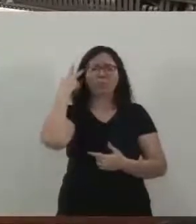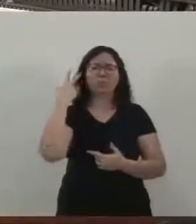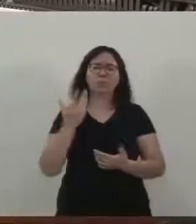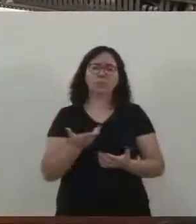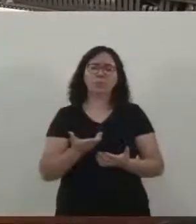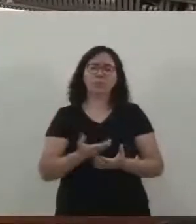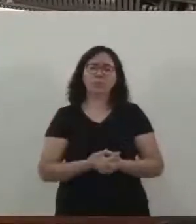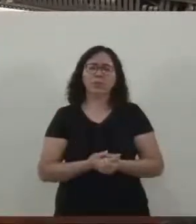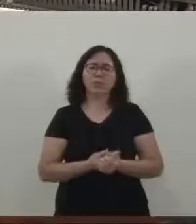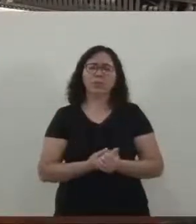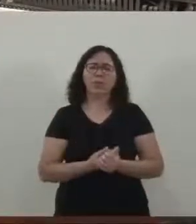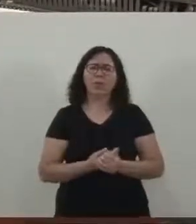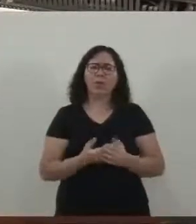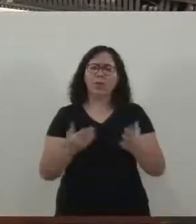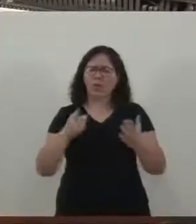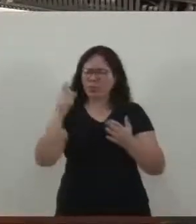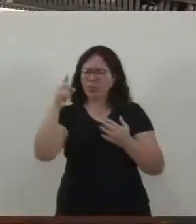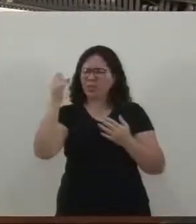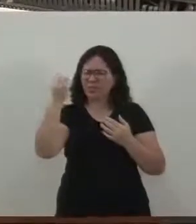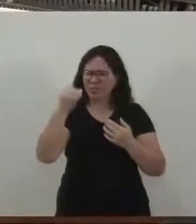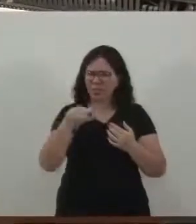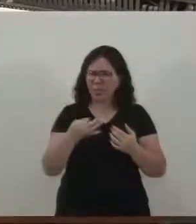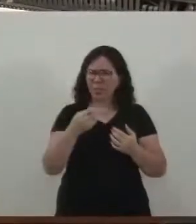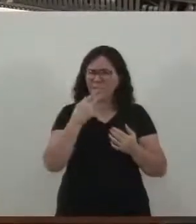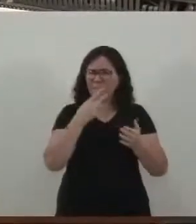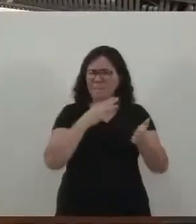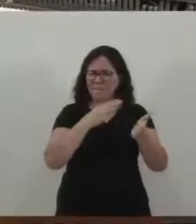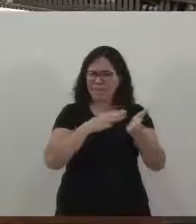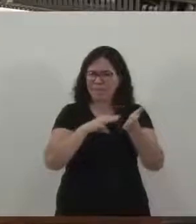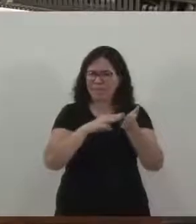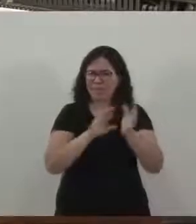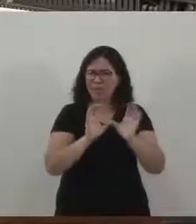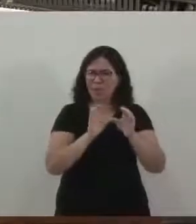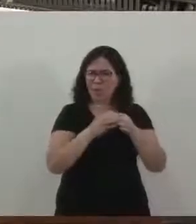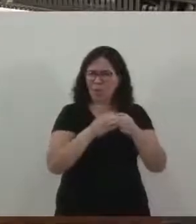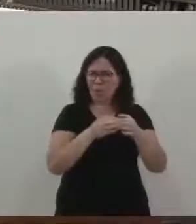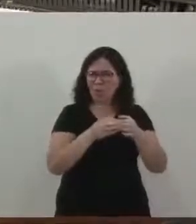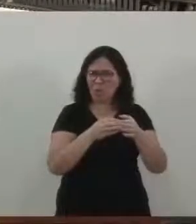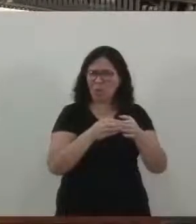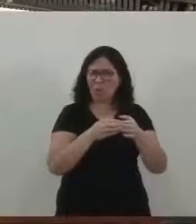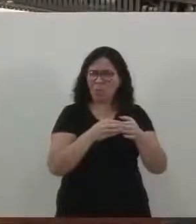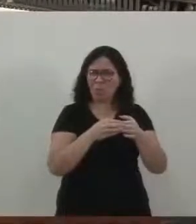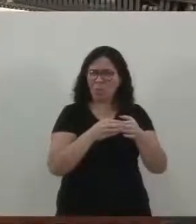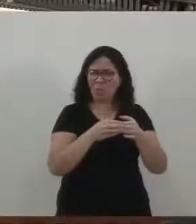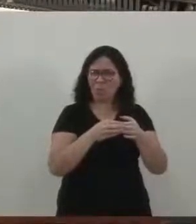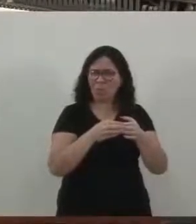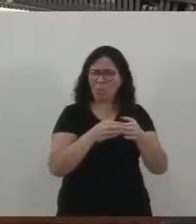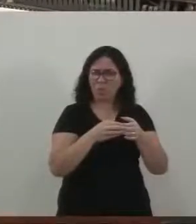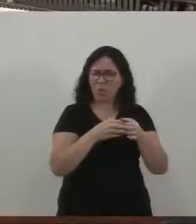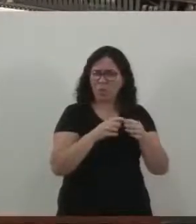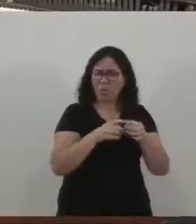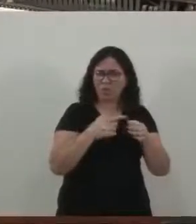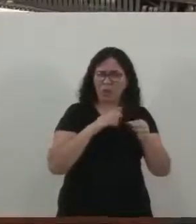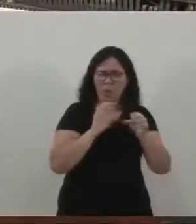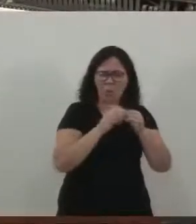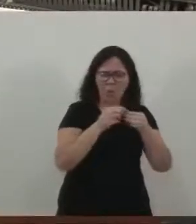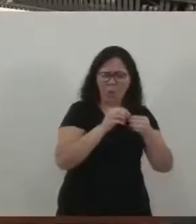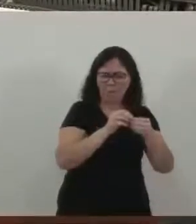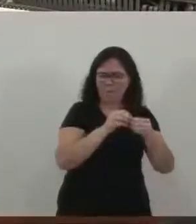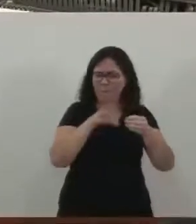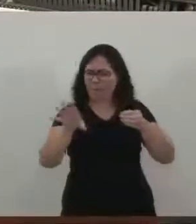sei, é o que eu entendi pelo que o Rodrigo falou, mensagem que saiu de um grupo fechado e foi para outro grupo, então